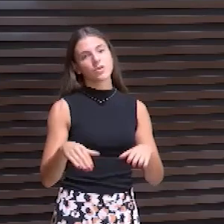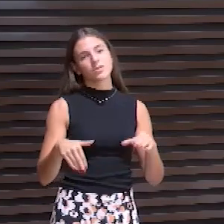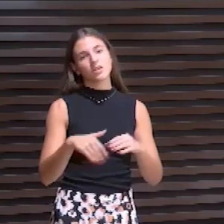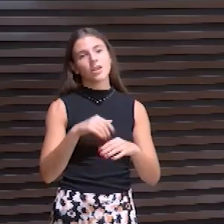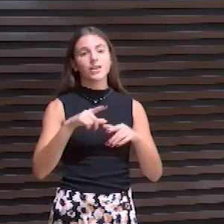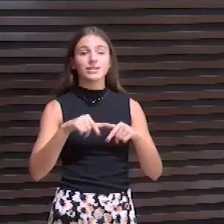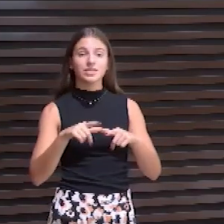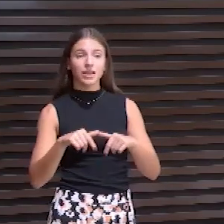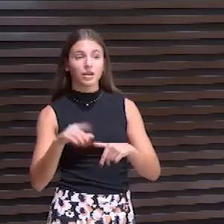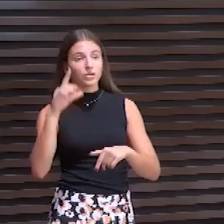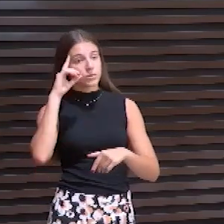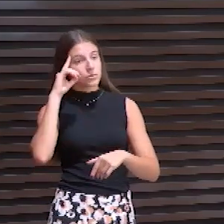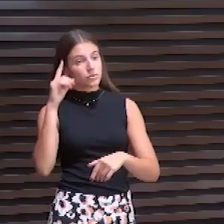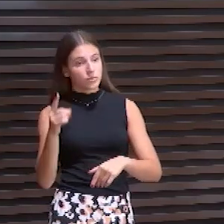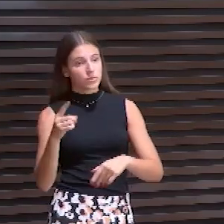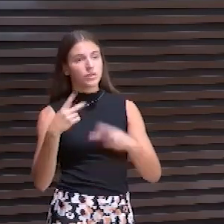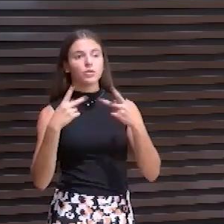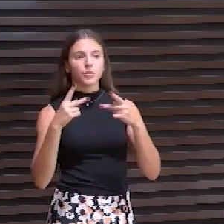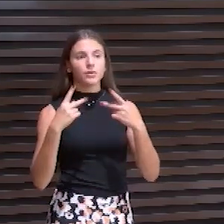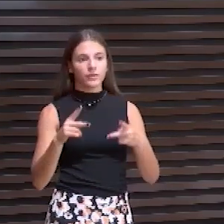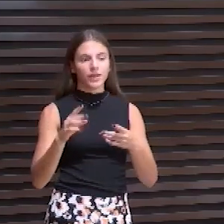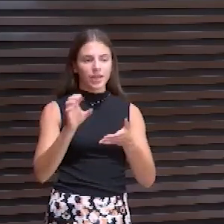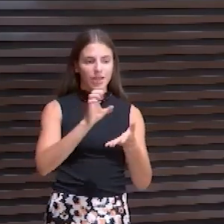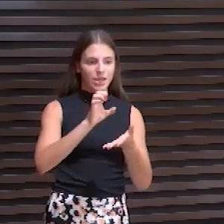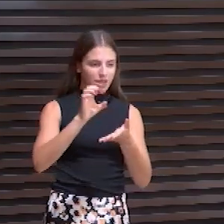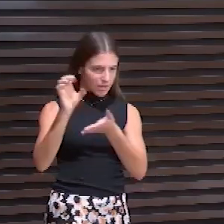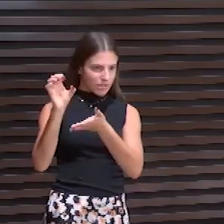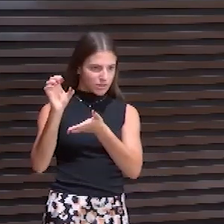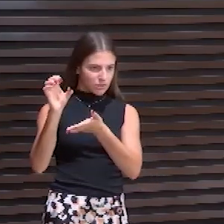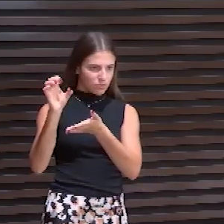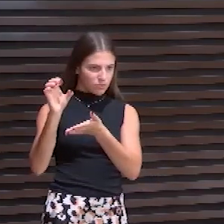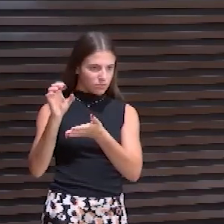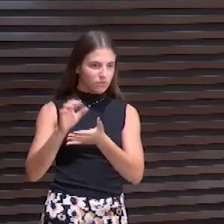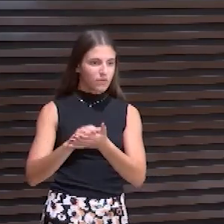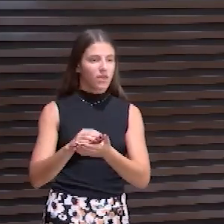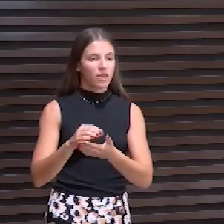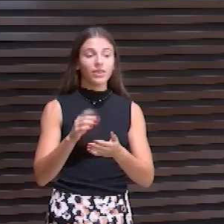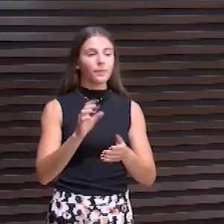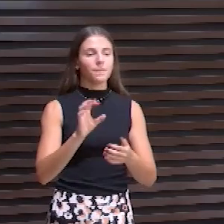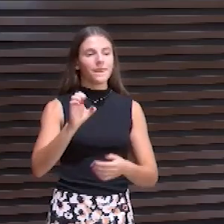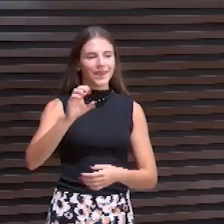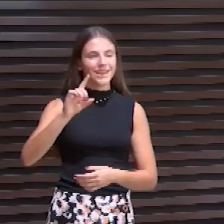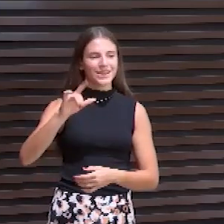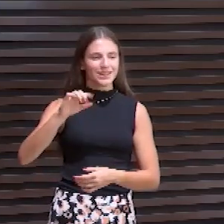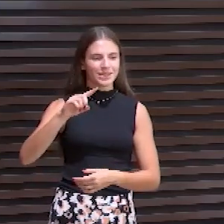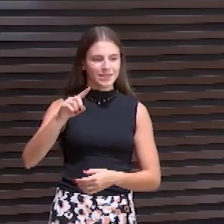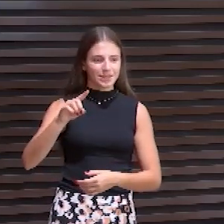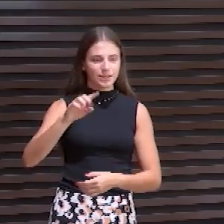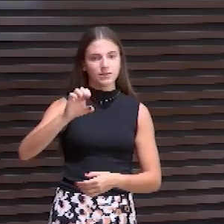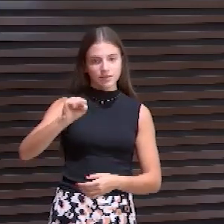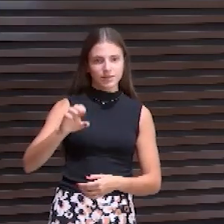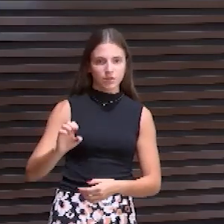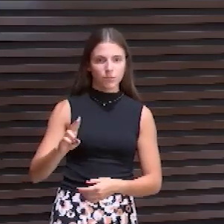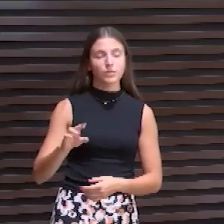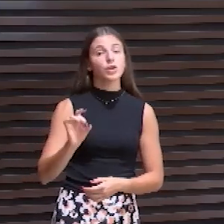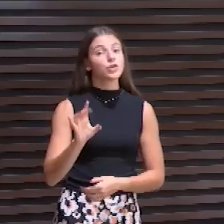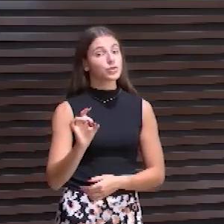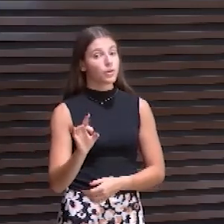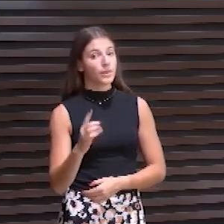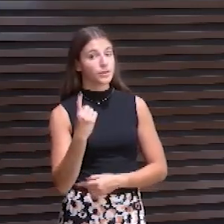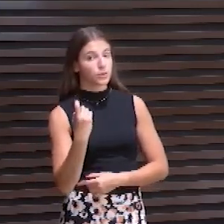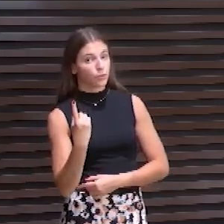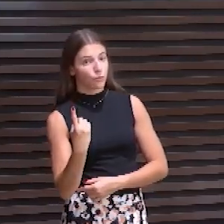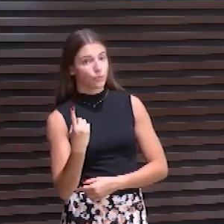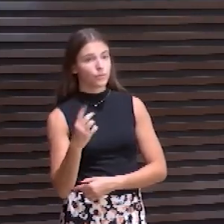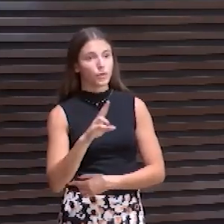nos dias do profeta Eliseu. E nenhum deles foi purificado, somente Naamã, o sírio. Então